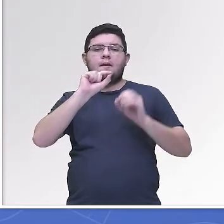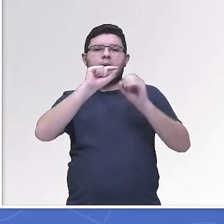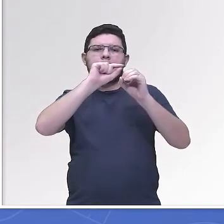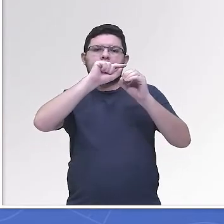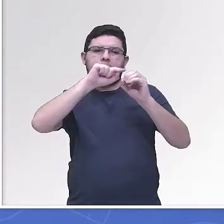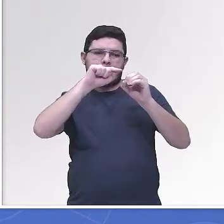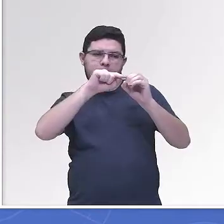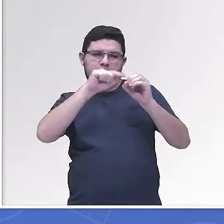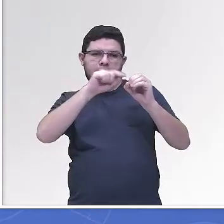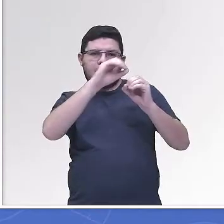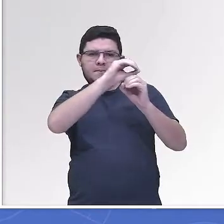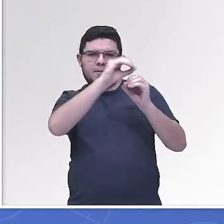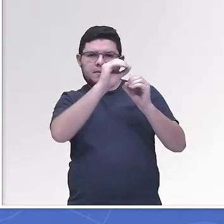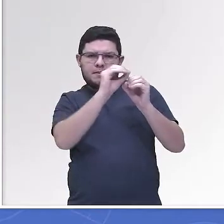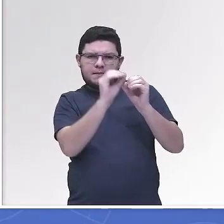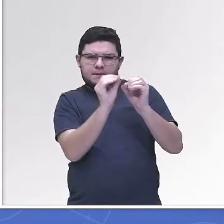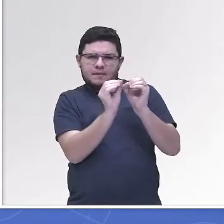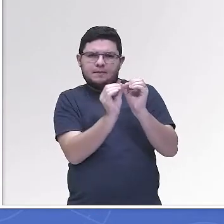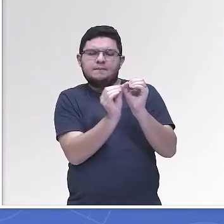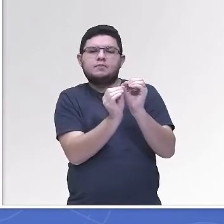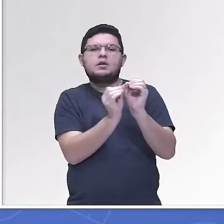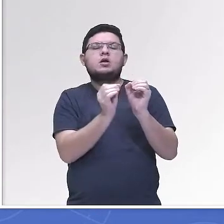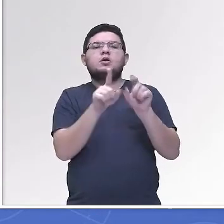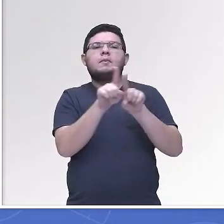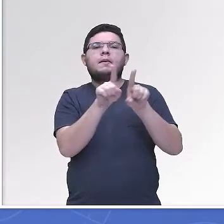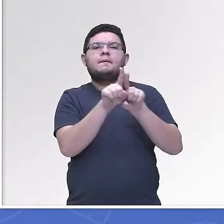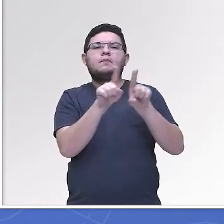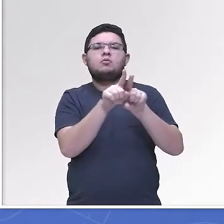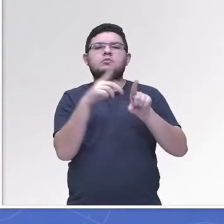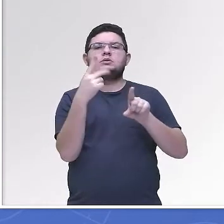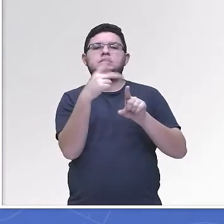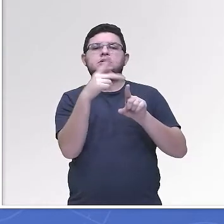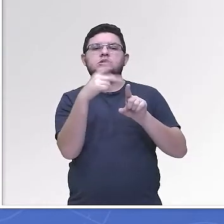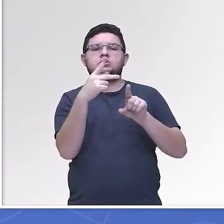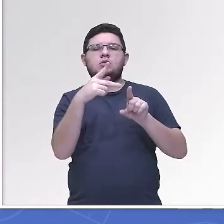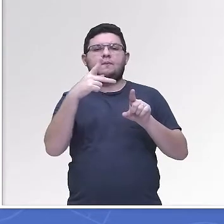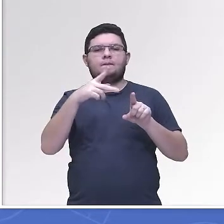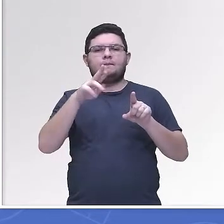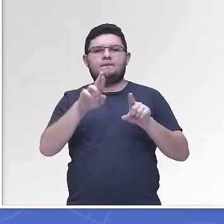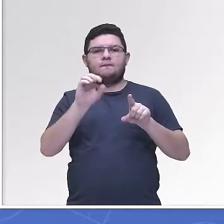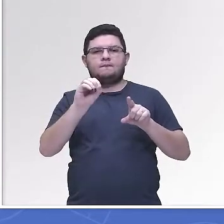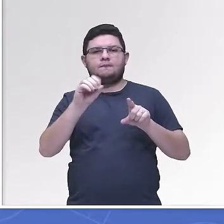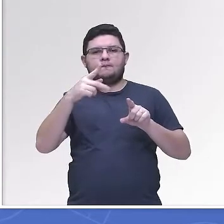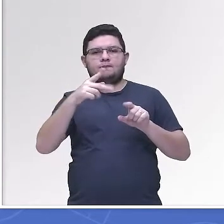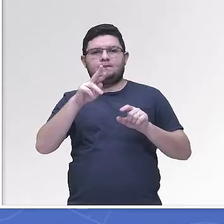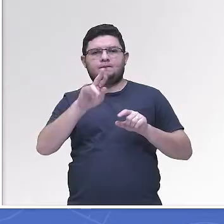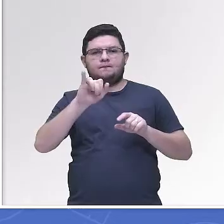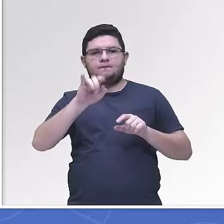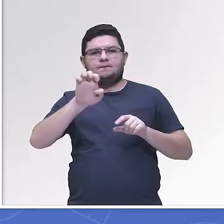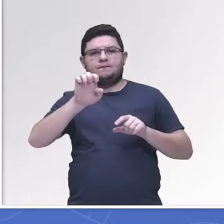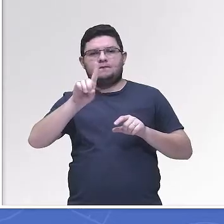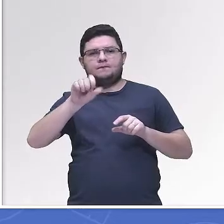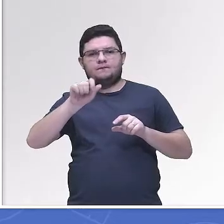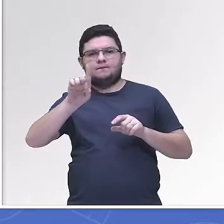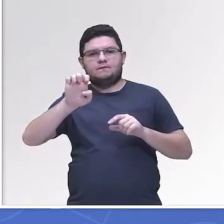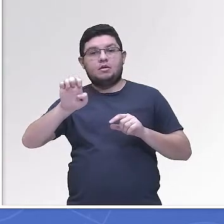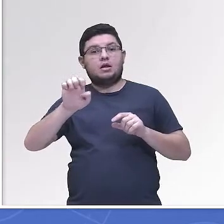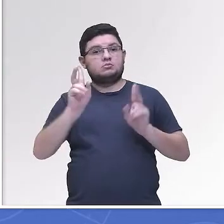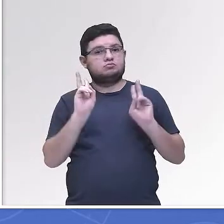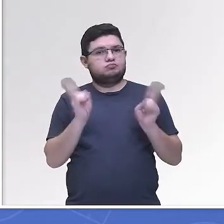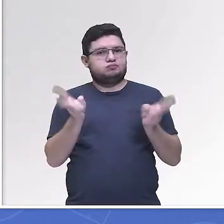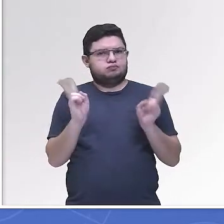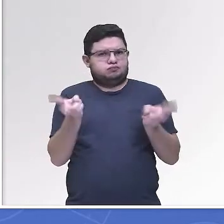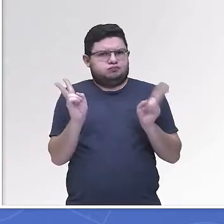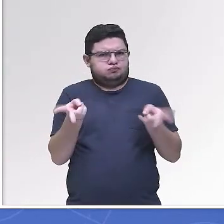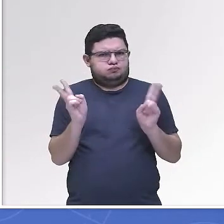conceito. Aqui, trouxe como exemplo a molécula de água. A molécula de